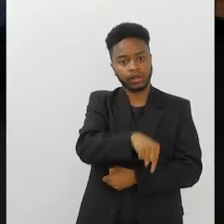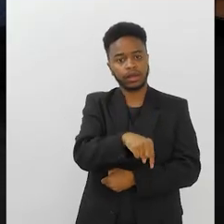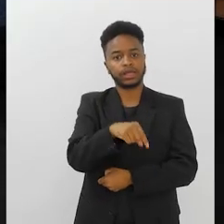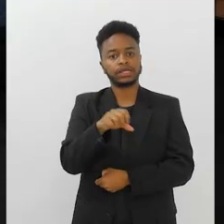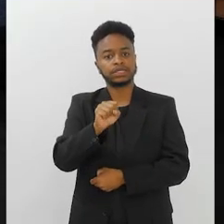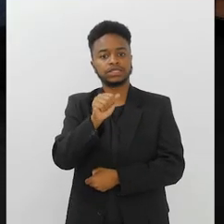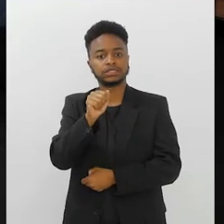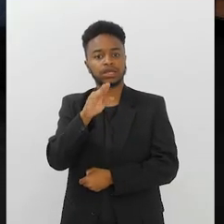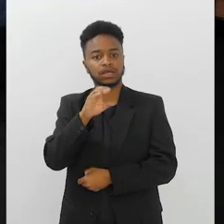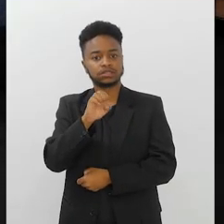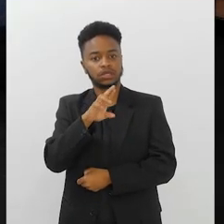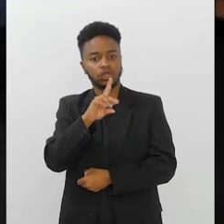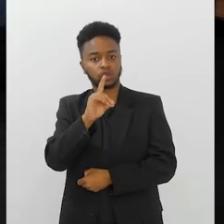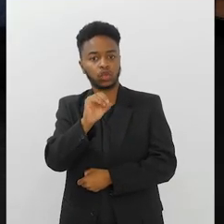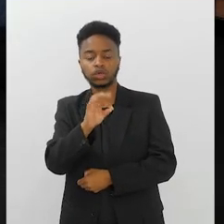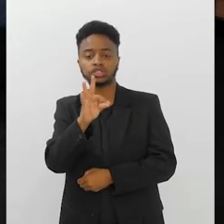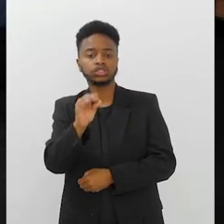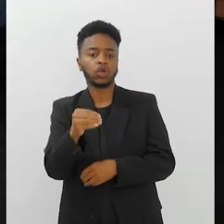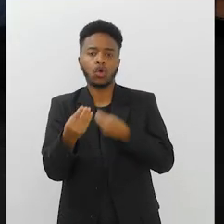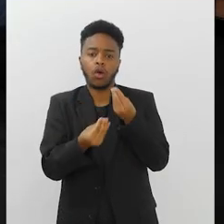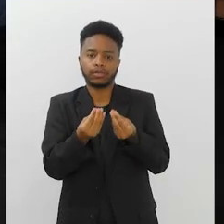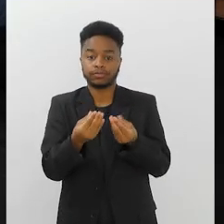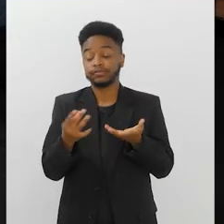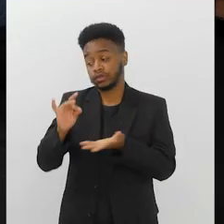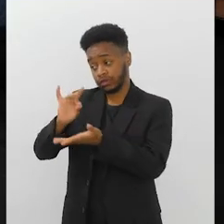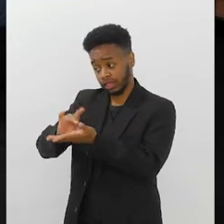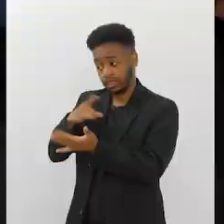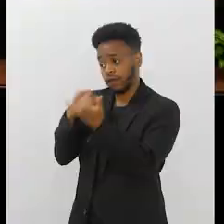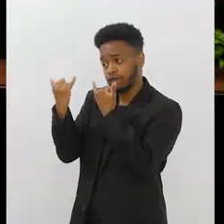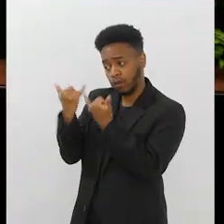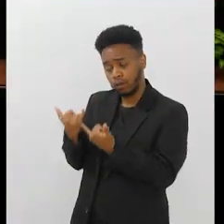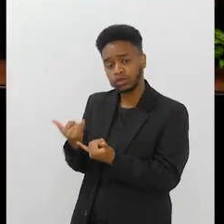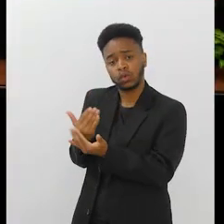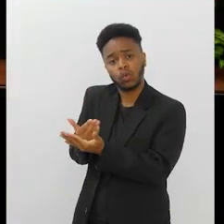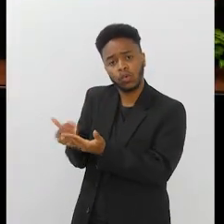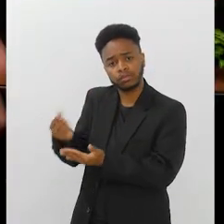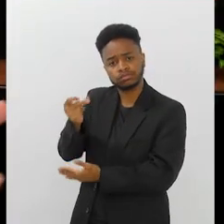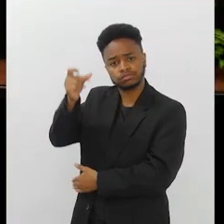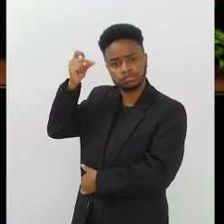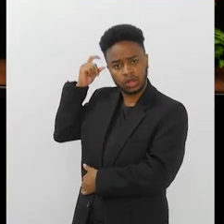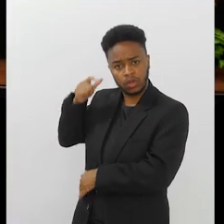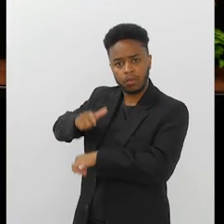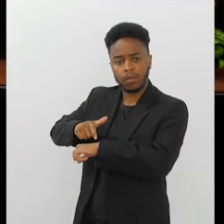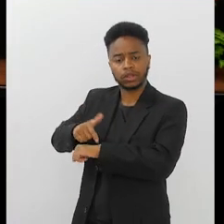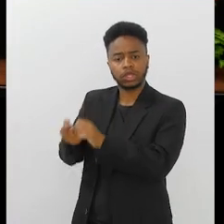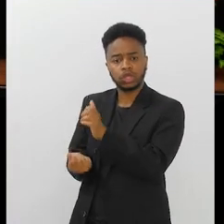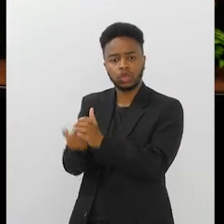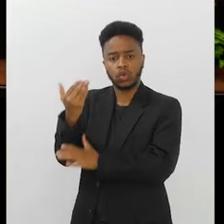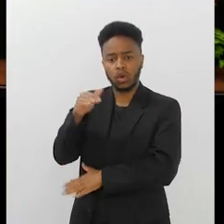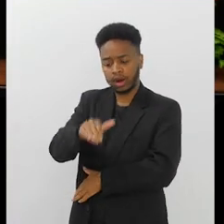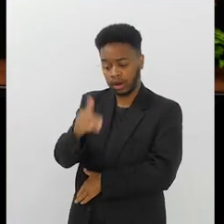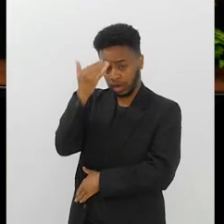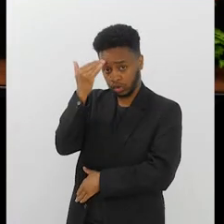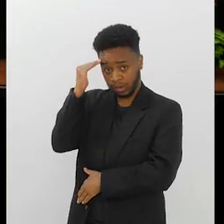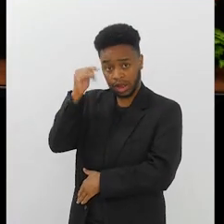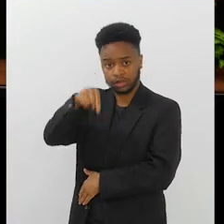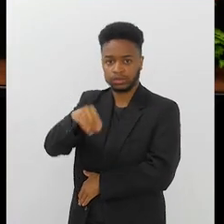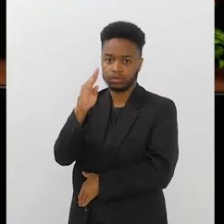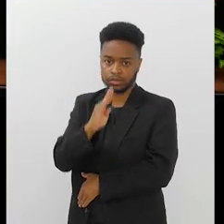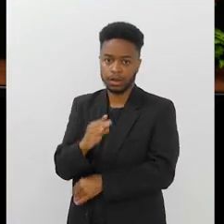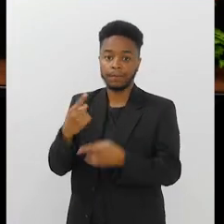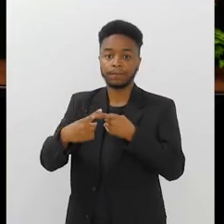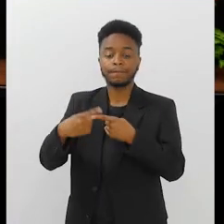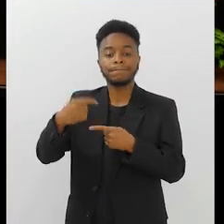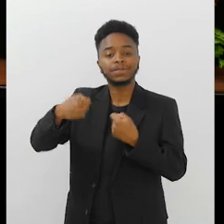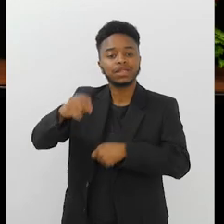aí na verdade quando chega essa informação que havia chegado já Desde da da criação do canom blé aqui no Brasil a gente tem que pensar nisso